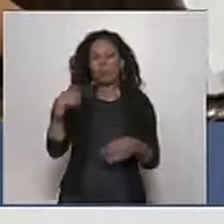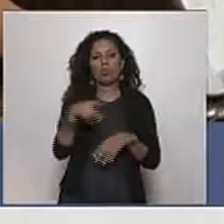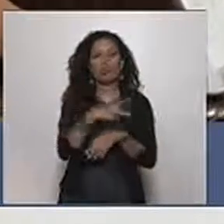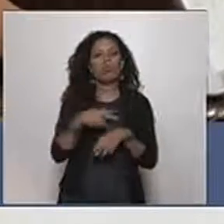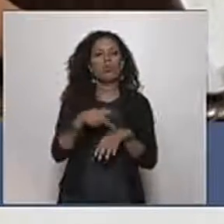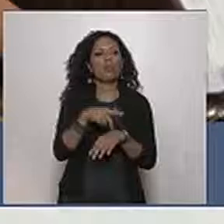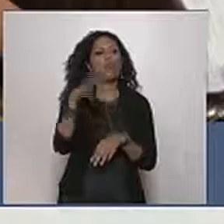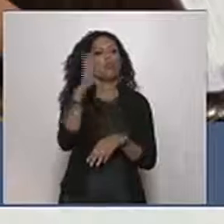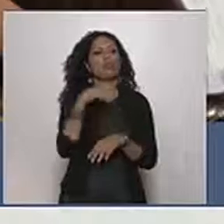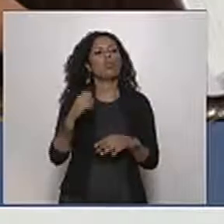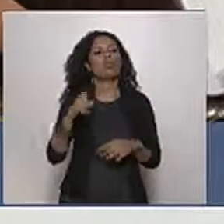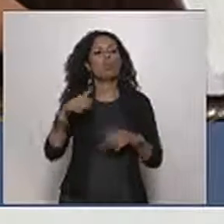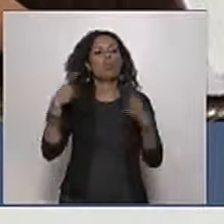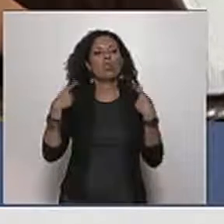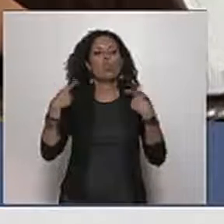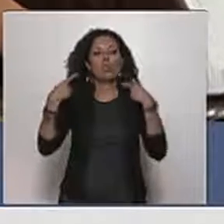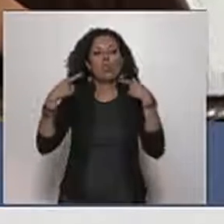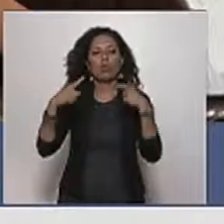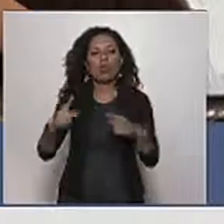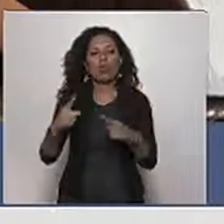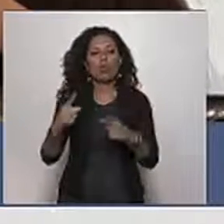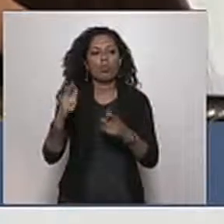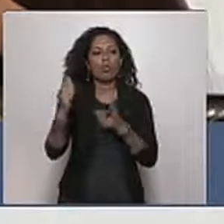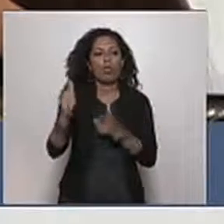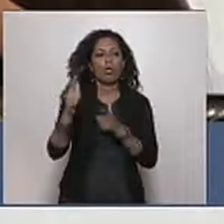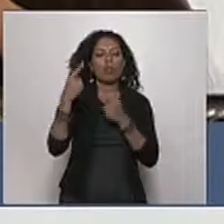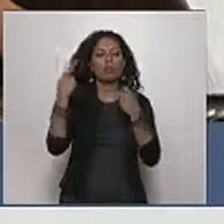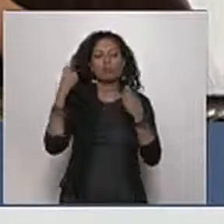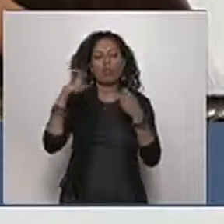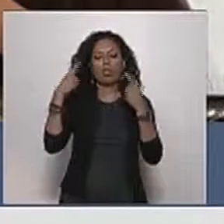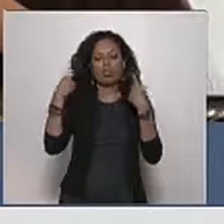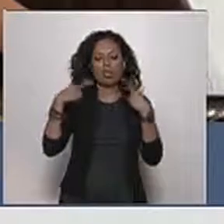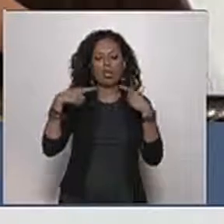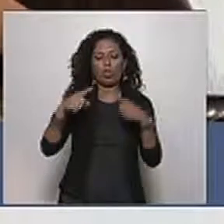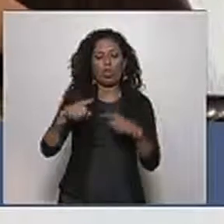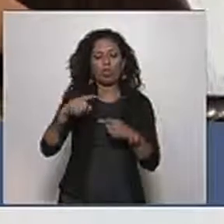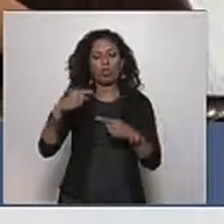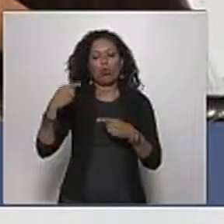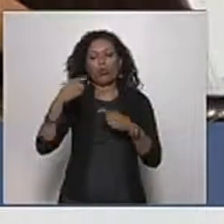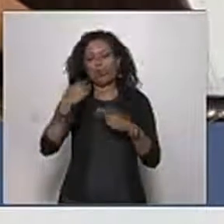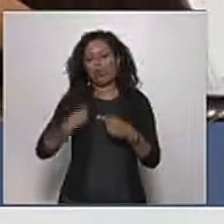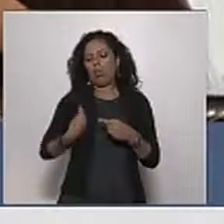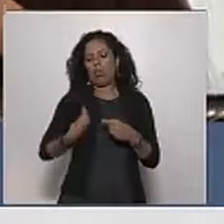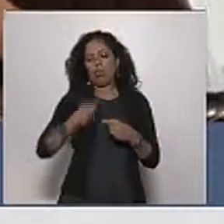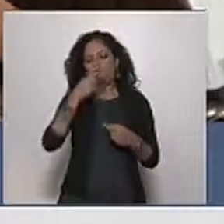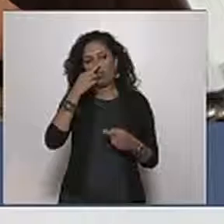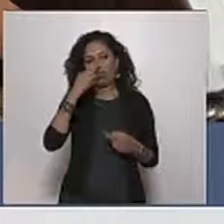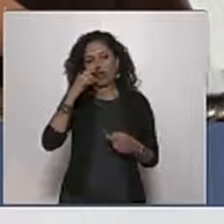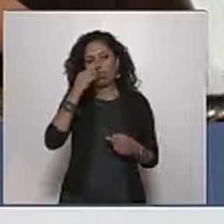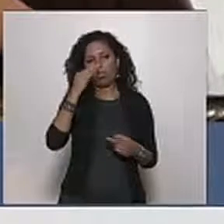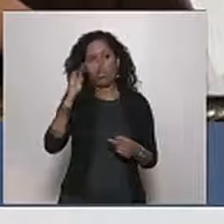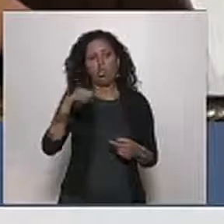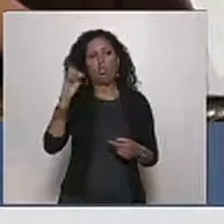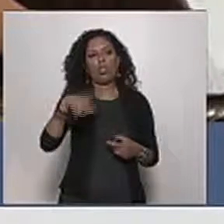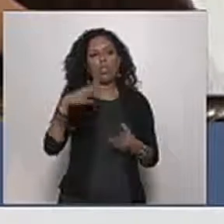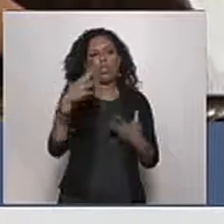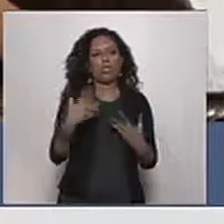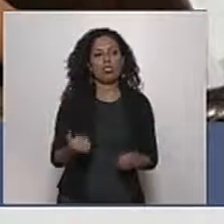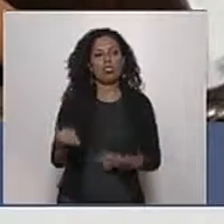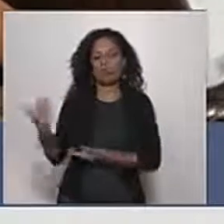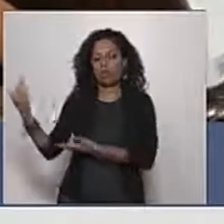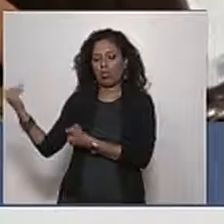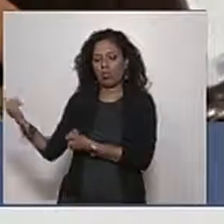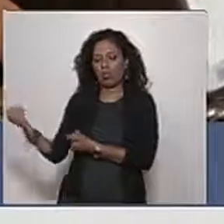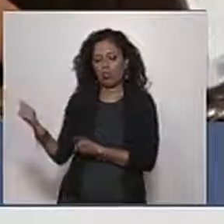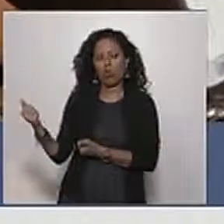são contra o porte de arma, são contra a militarização da vida e são em favor da juventude e da vida